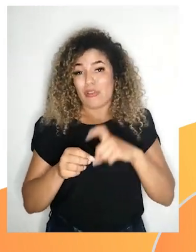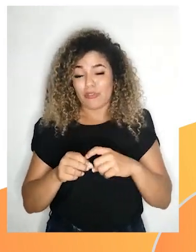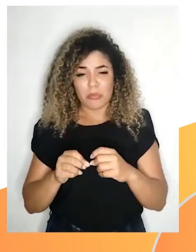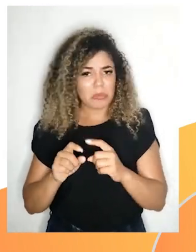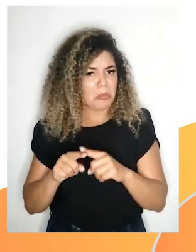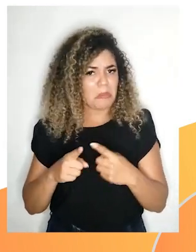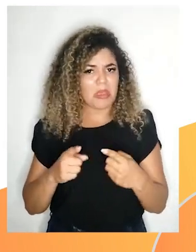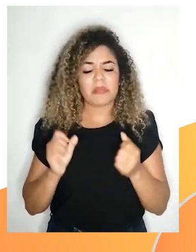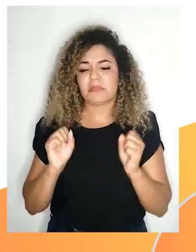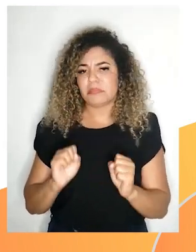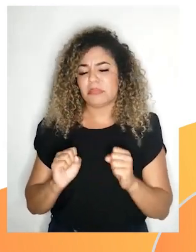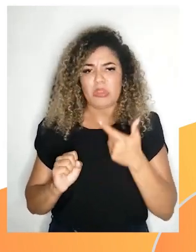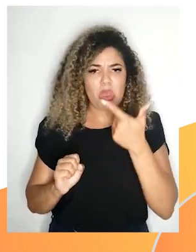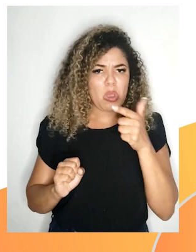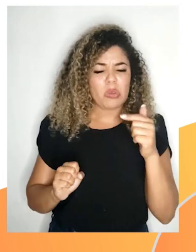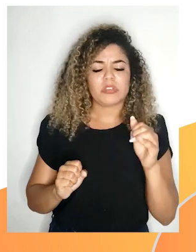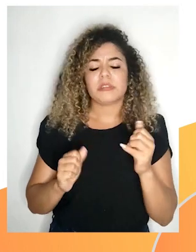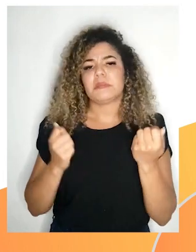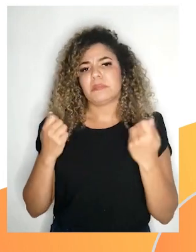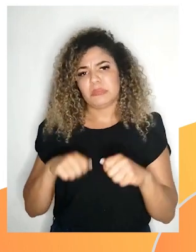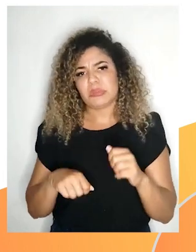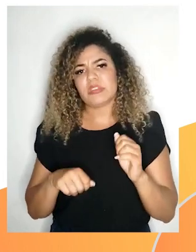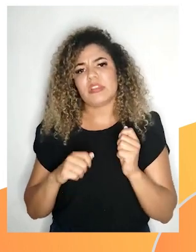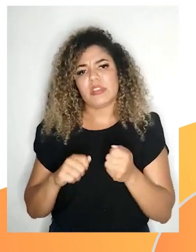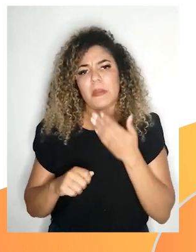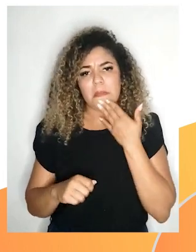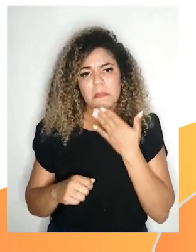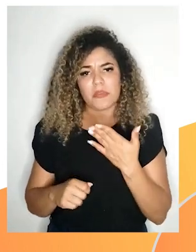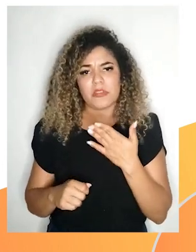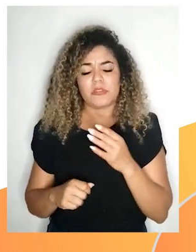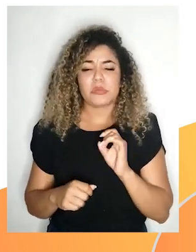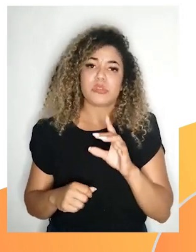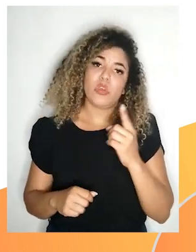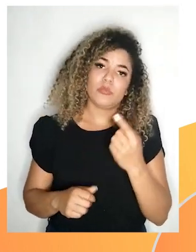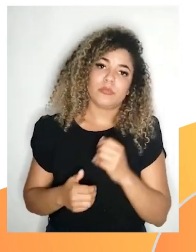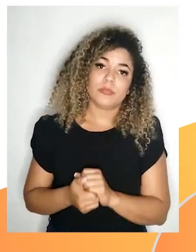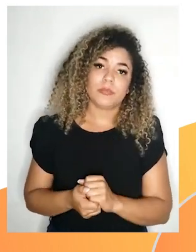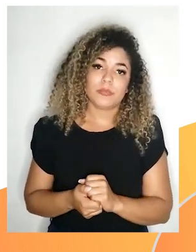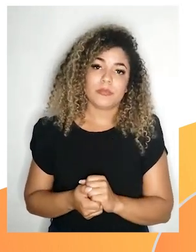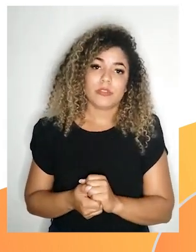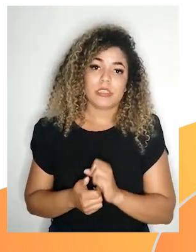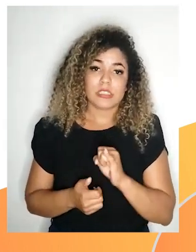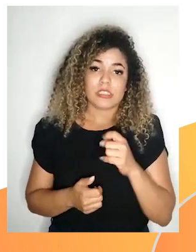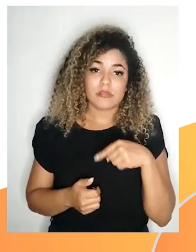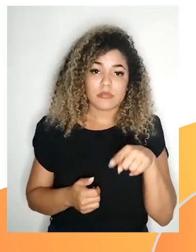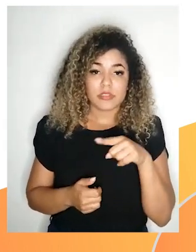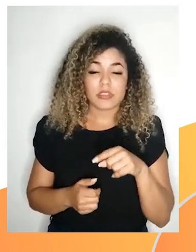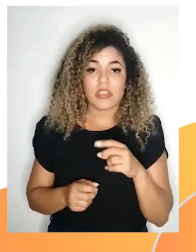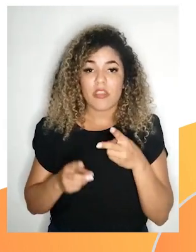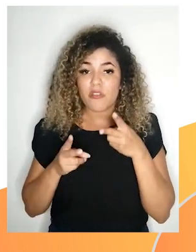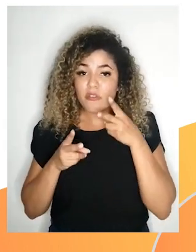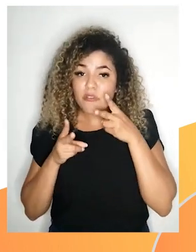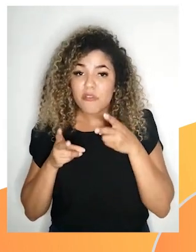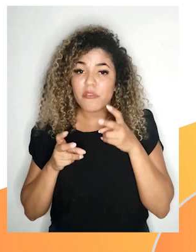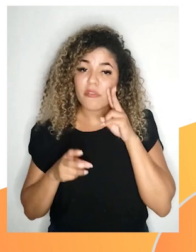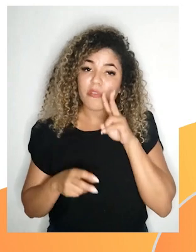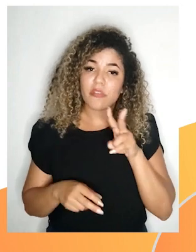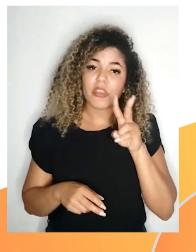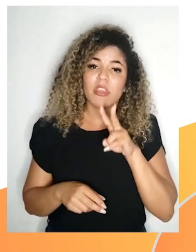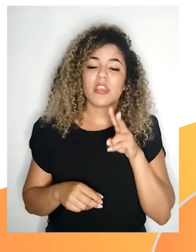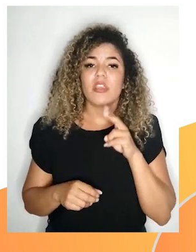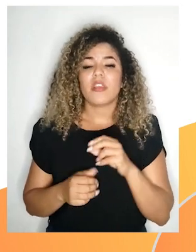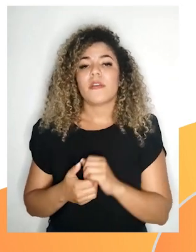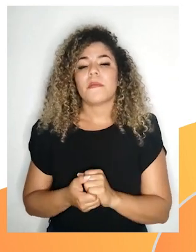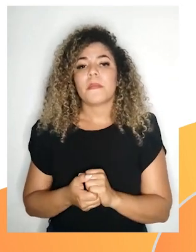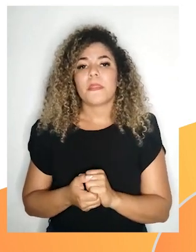isso, essa aqui é uma das possibilidades, como ele pediu só uma. Né? E aí, se você ver, né? Vou colocar aqui só a fins